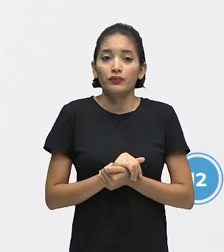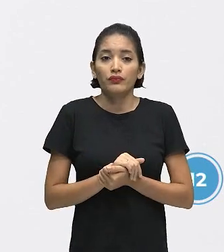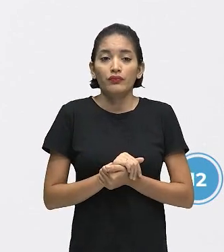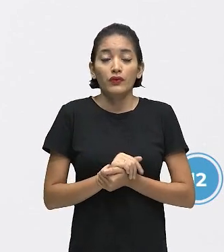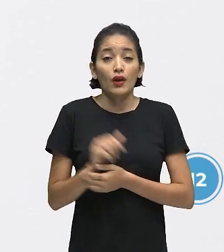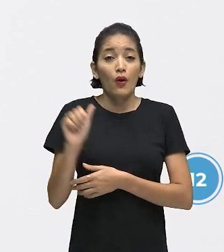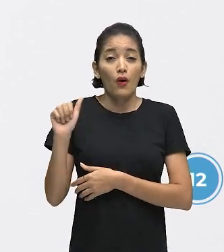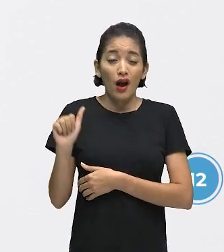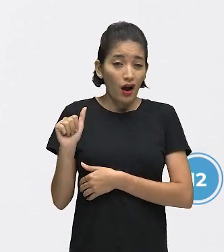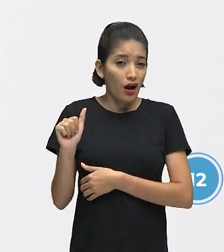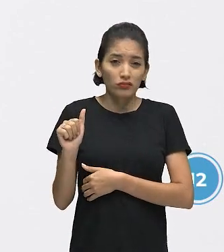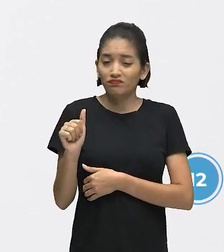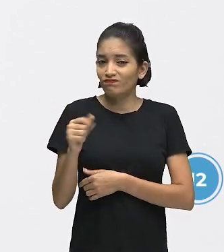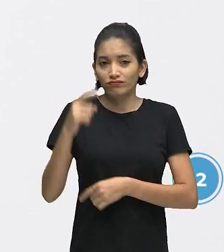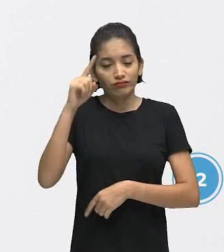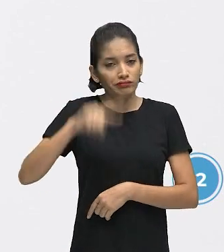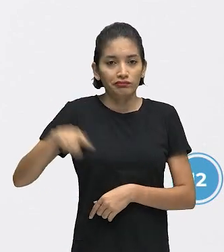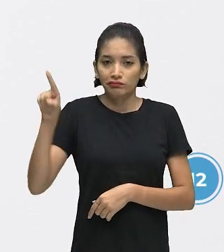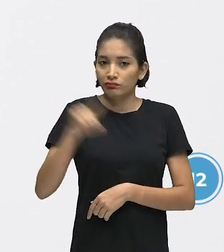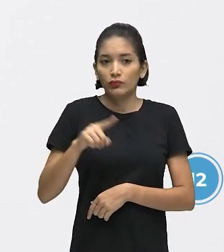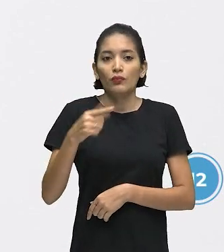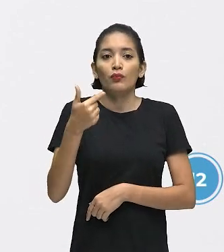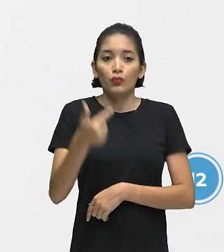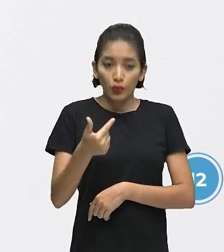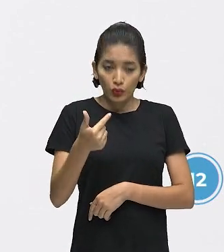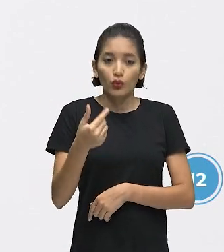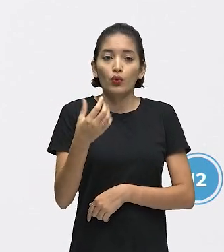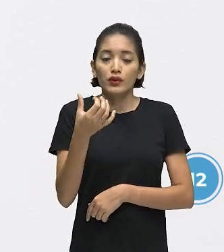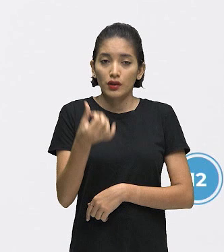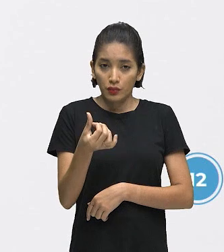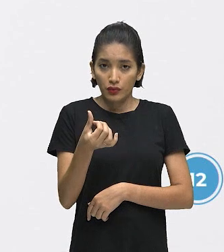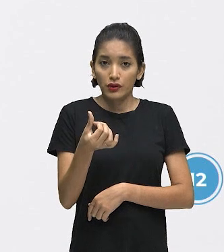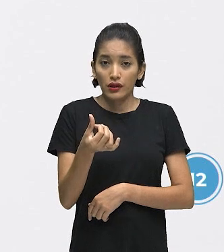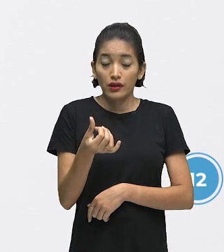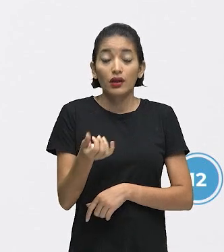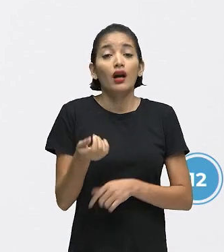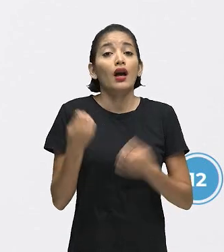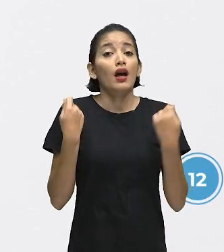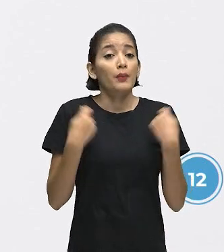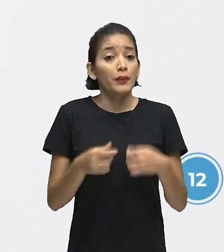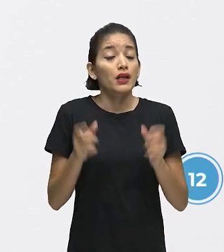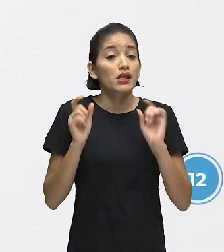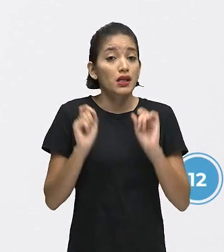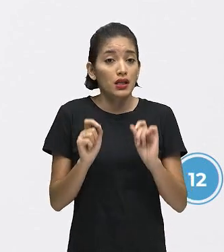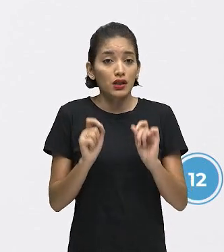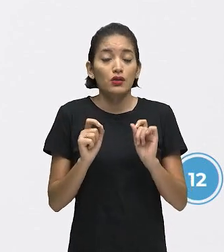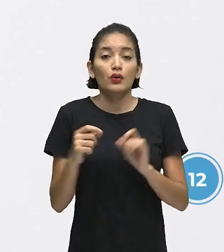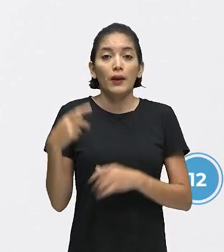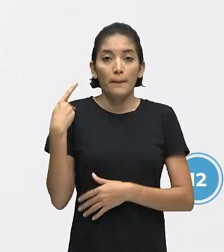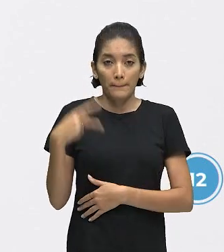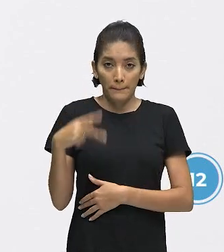não é divisível nem por 2 e nem por 6, já que para isso ele precisa ser par.